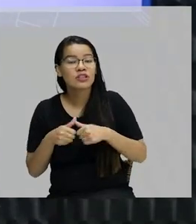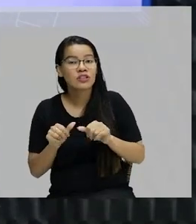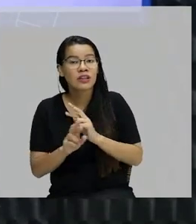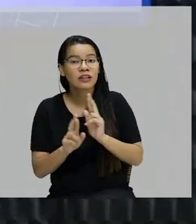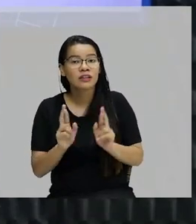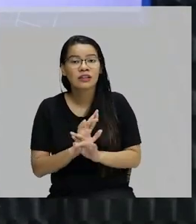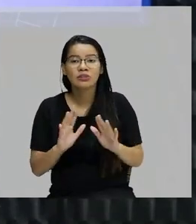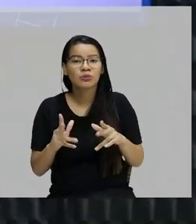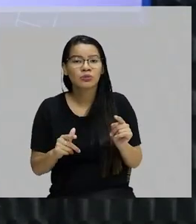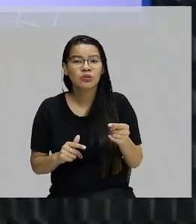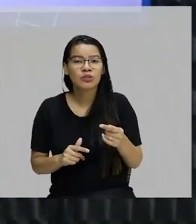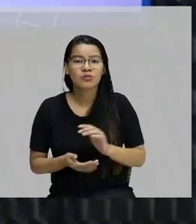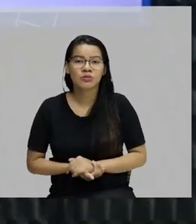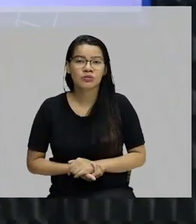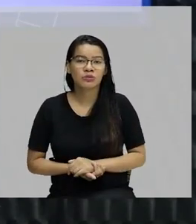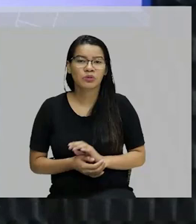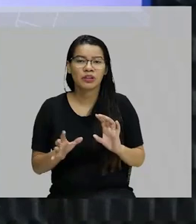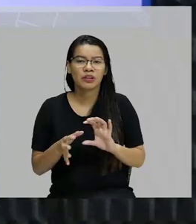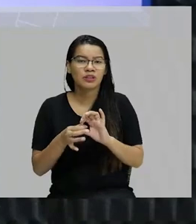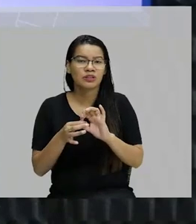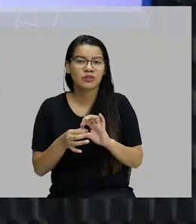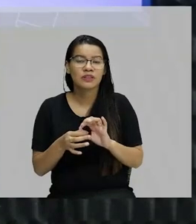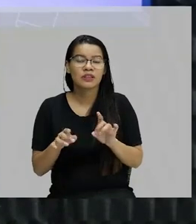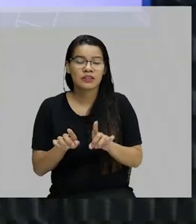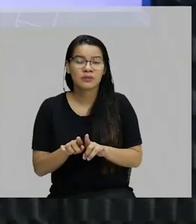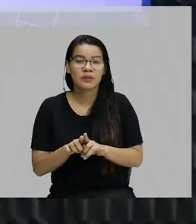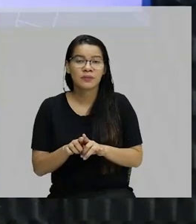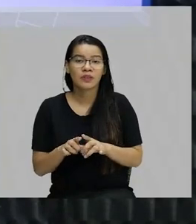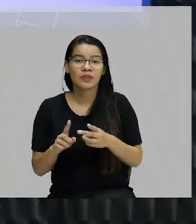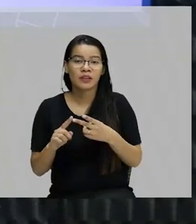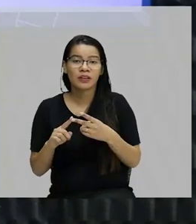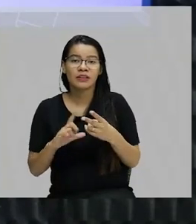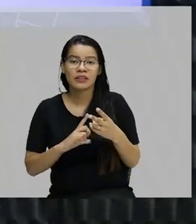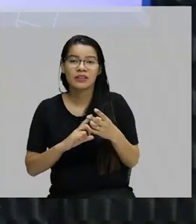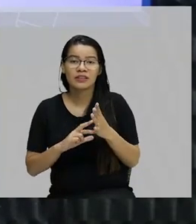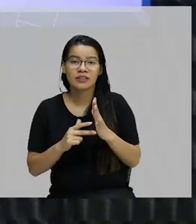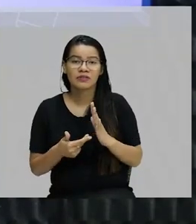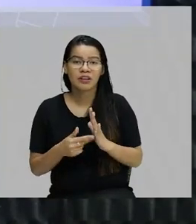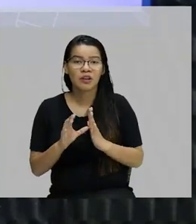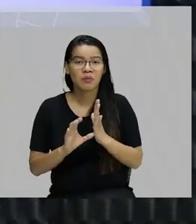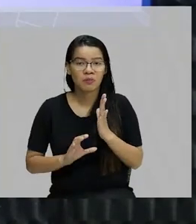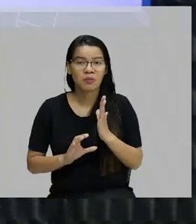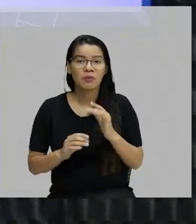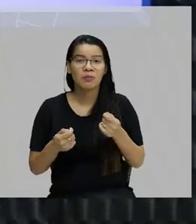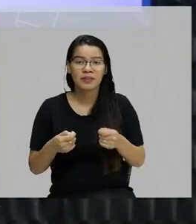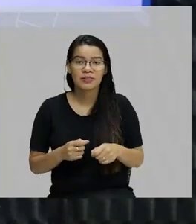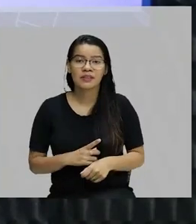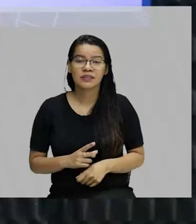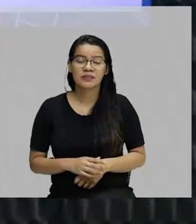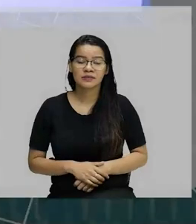correto dos conectivos e a coerência é ter sentido o que você escreve precisa ter